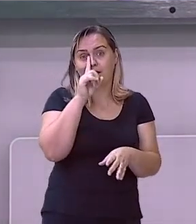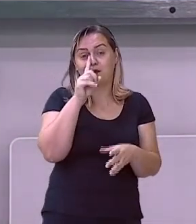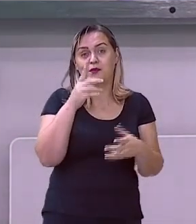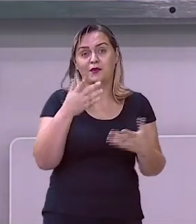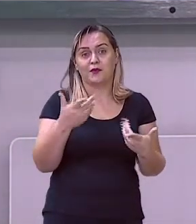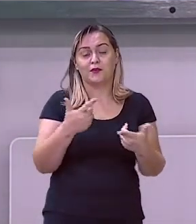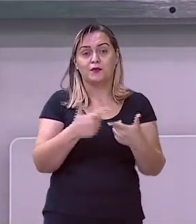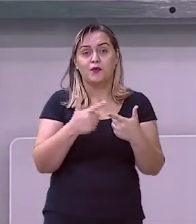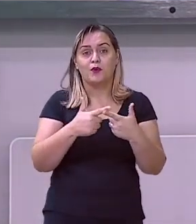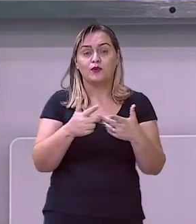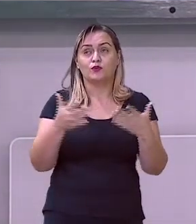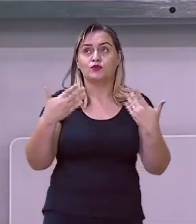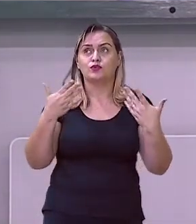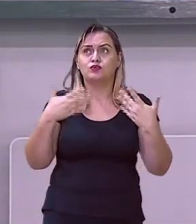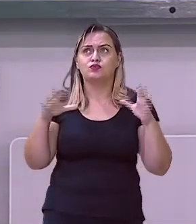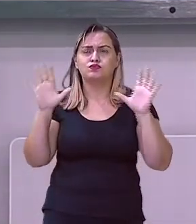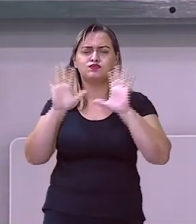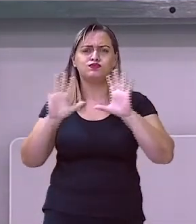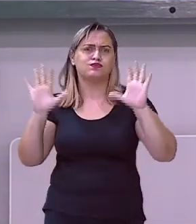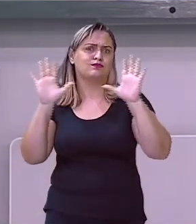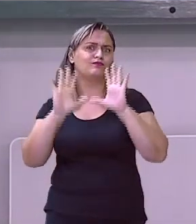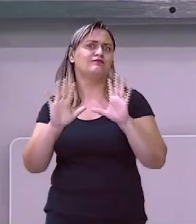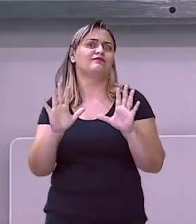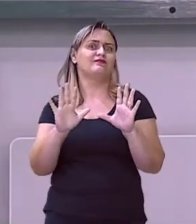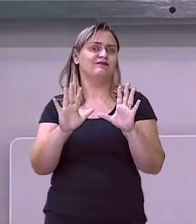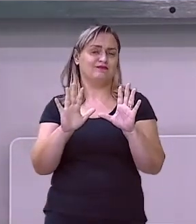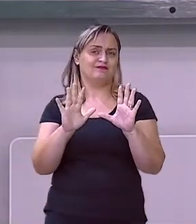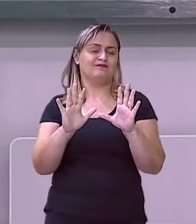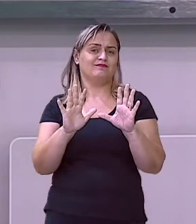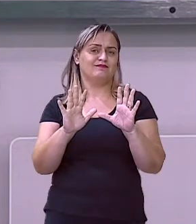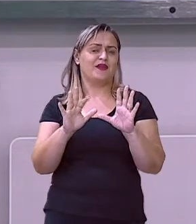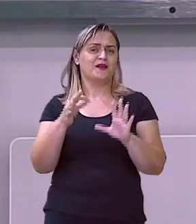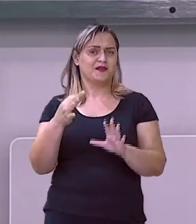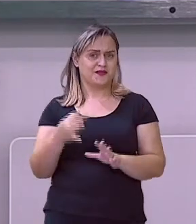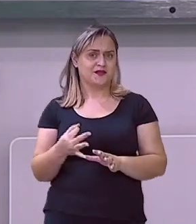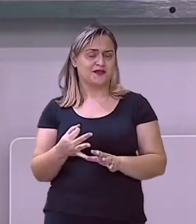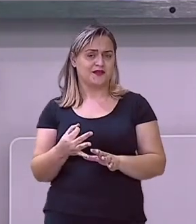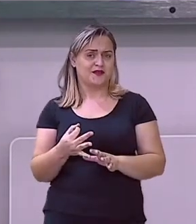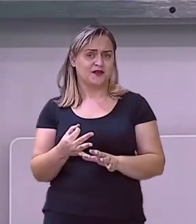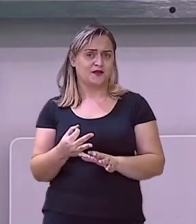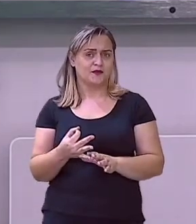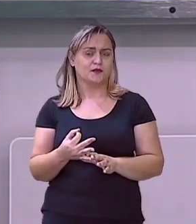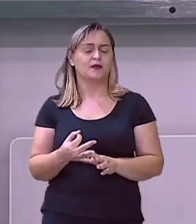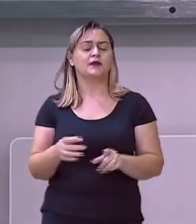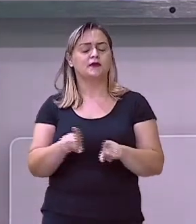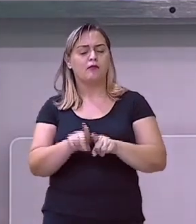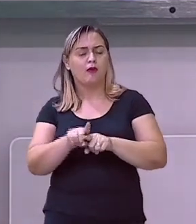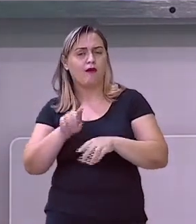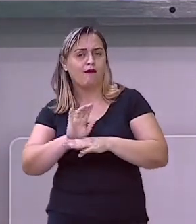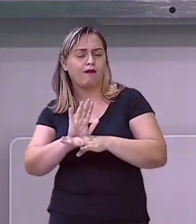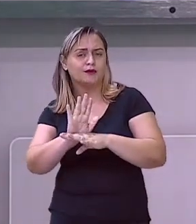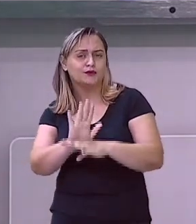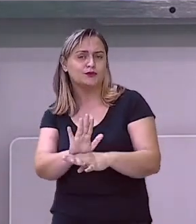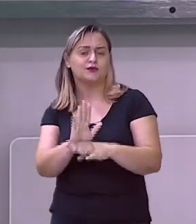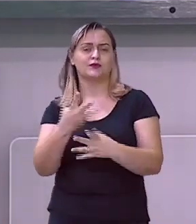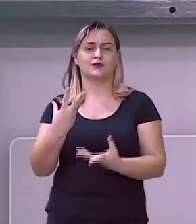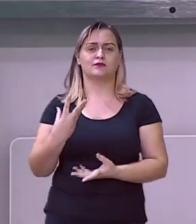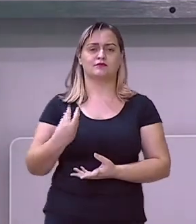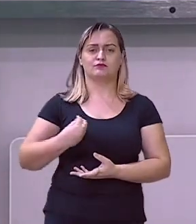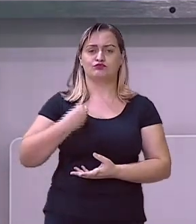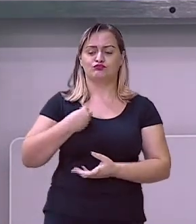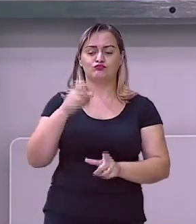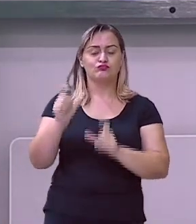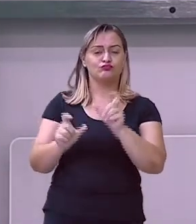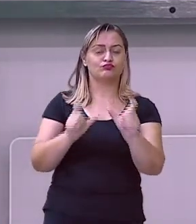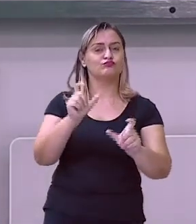Ainda não foi desenvolvida uma tecnologia para ressuscitar o pessoal. Então, graças ao efeito estufa,